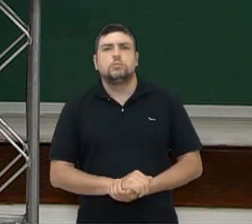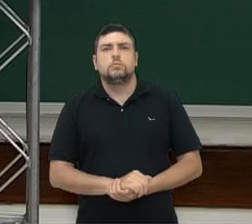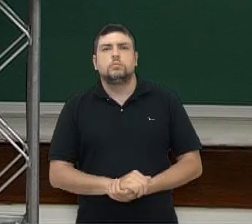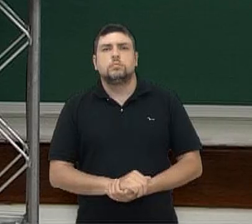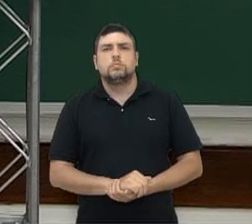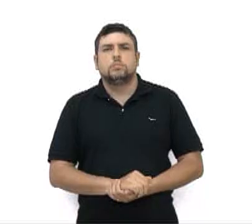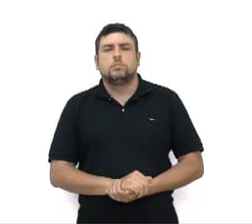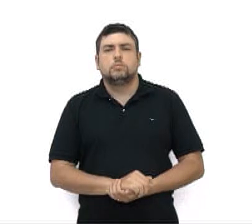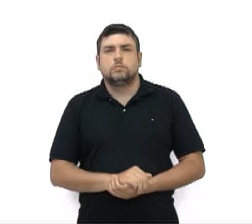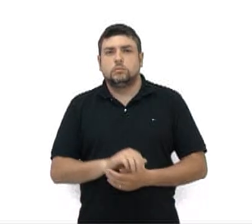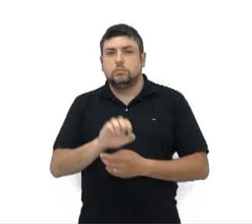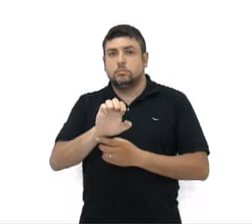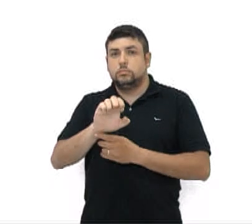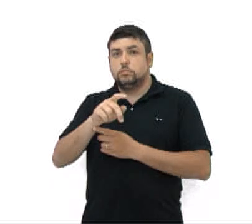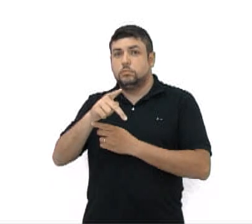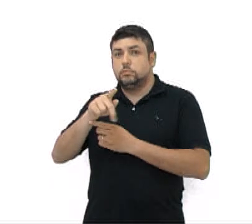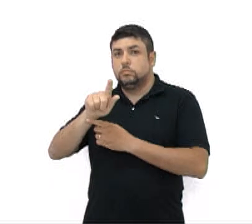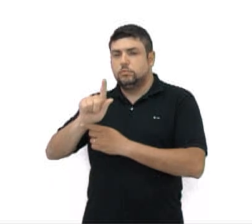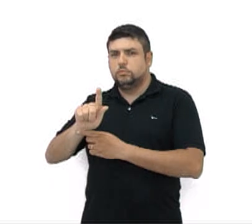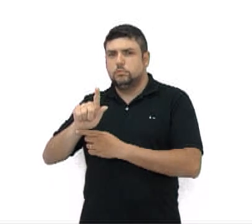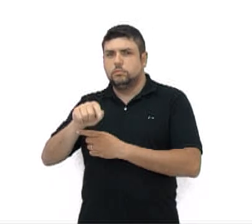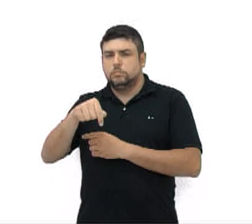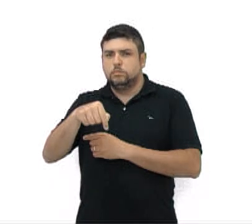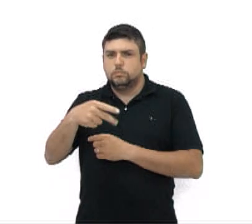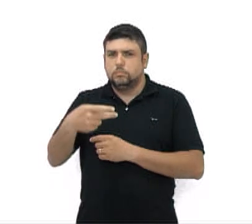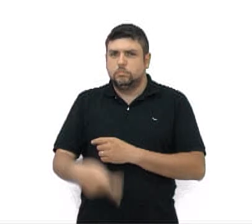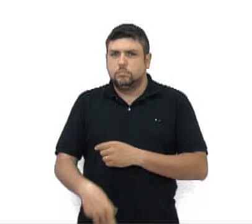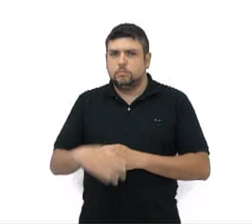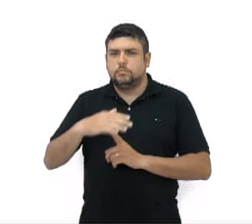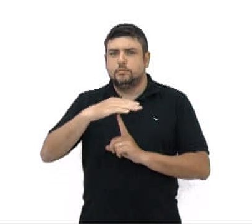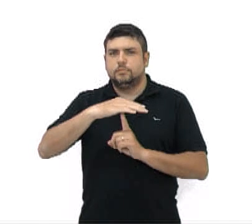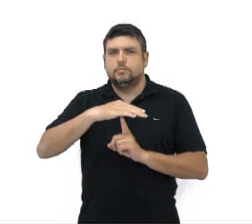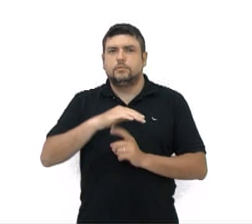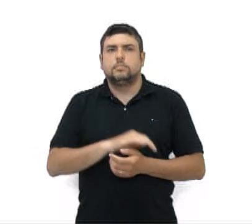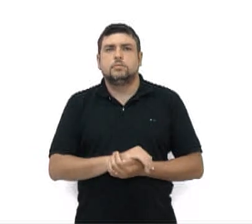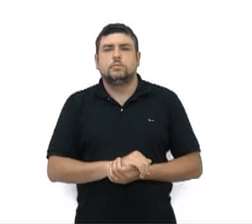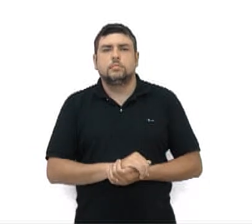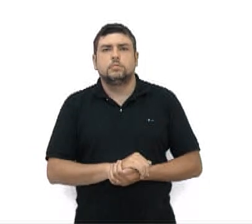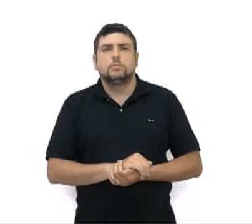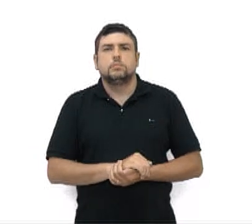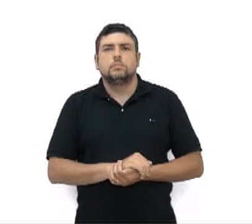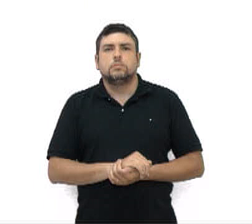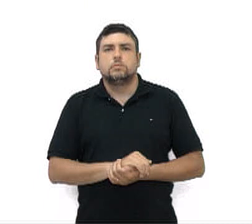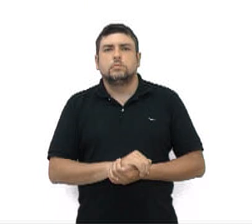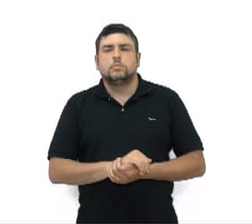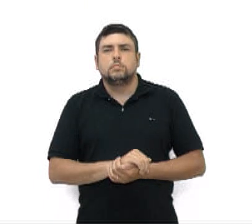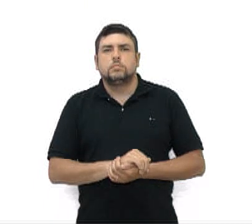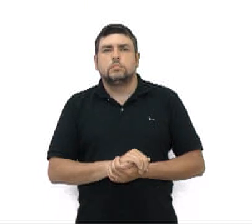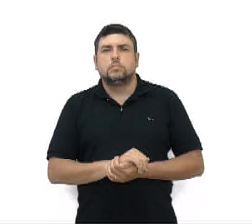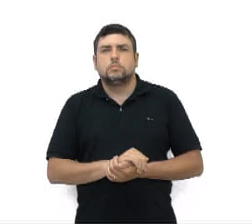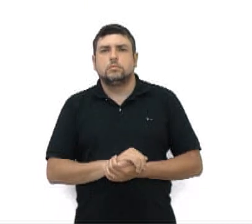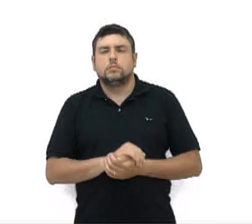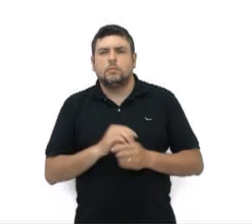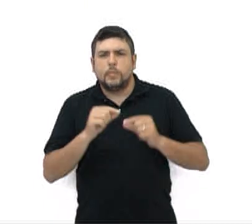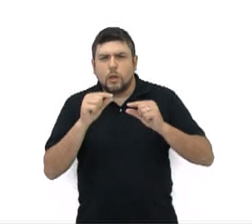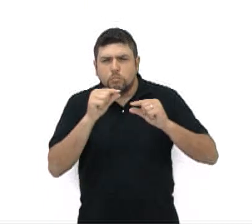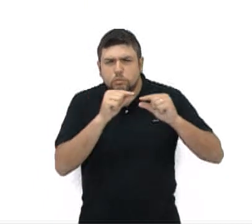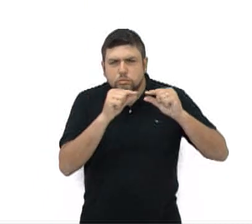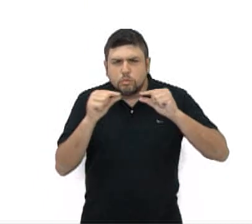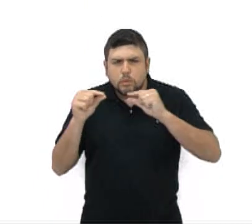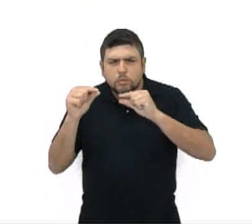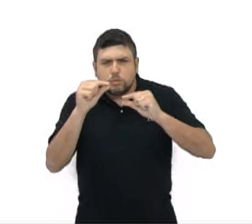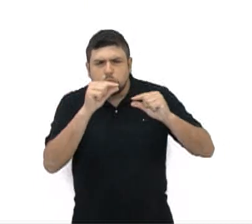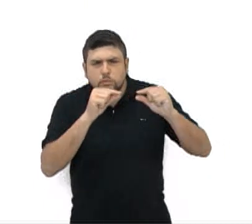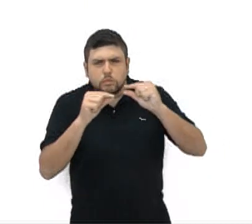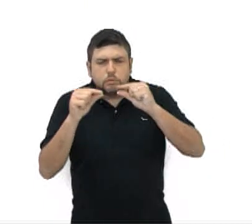Vamos dar o EPG, aqui no nosso Paraná. A respeito dos movimentos executados por uma partícula, conforme descrito pelo gráfico,